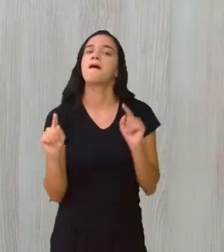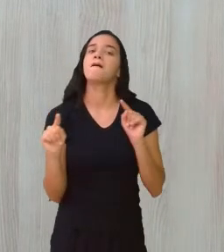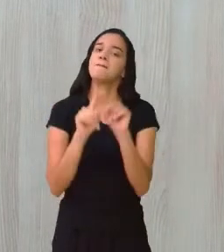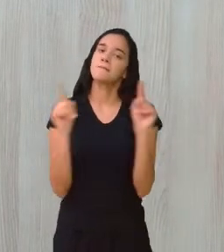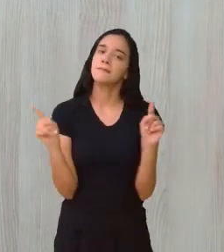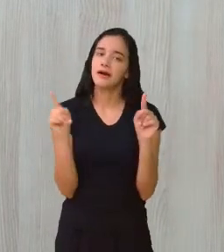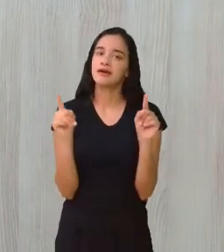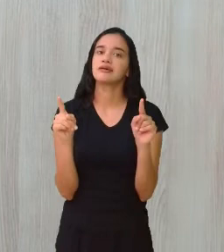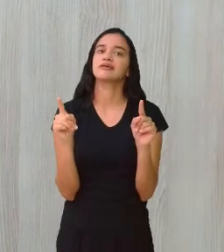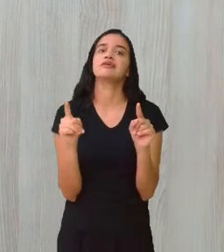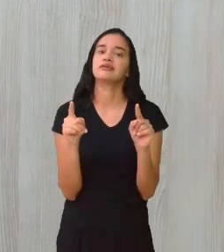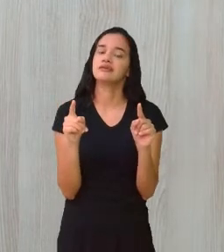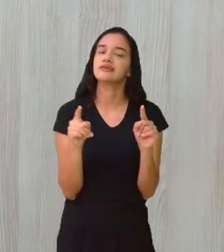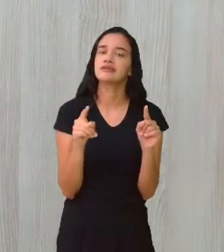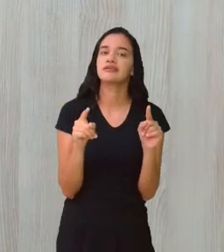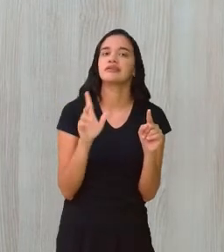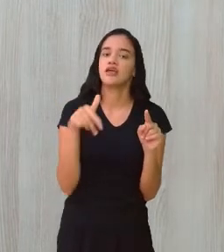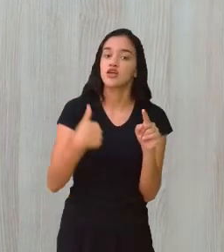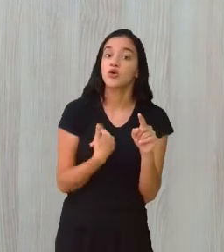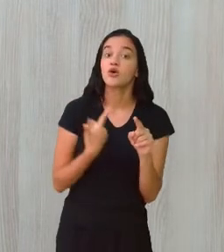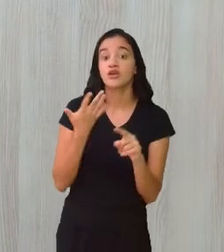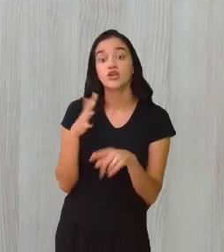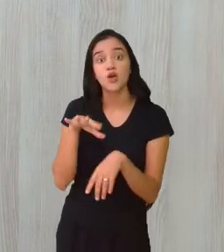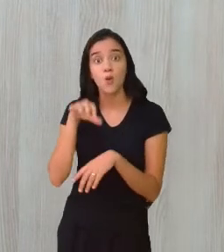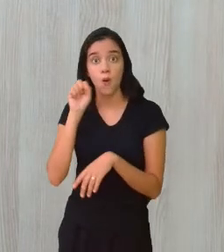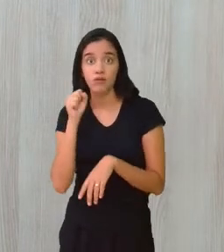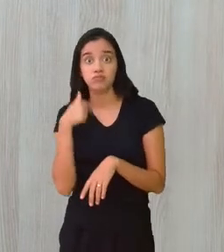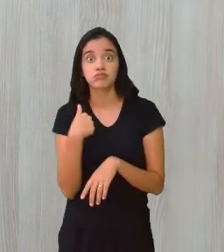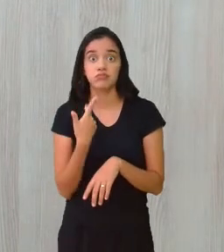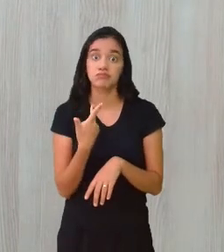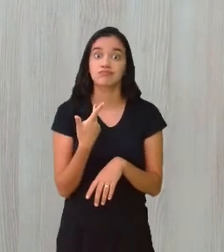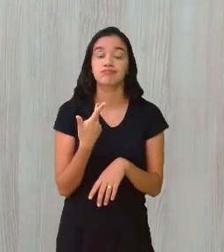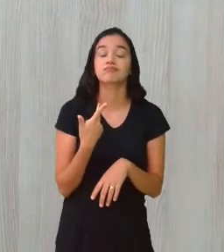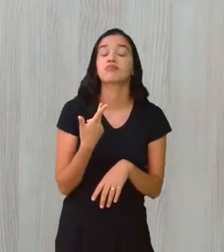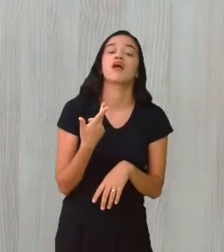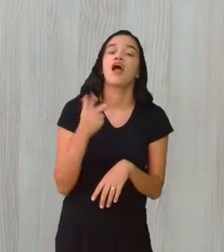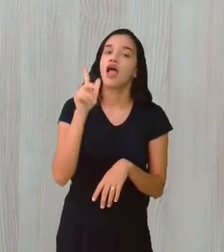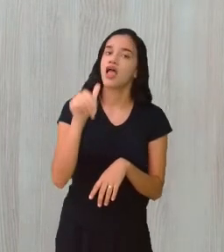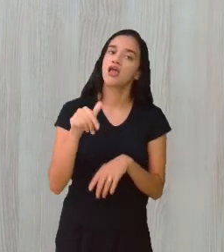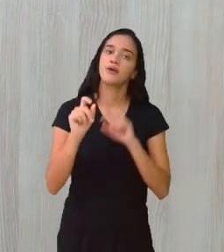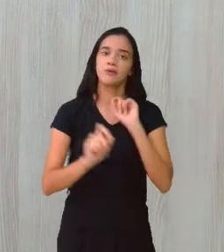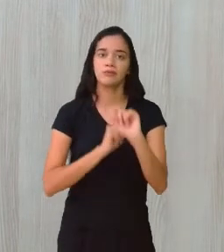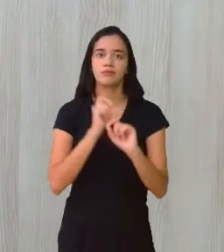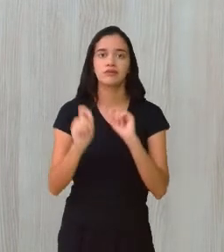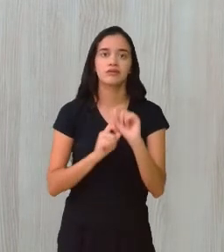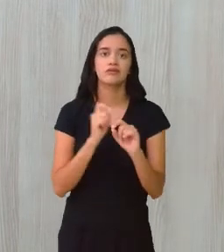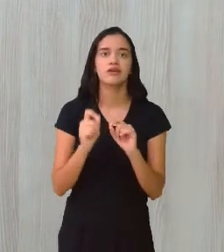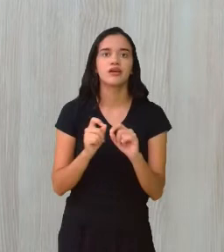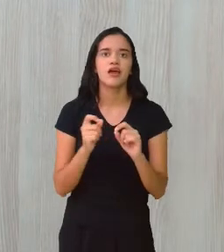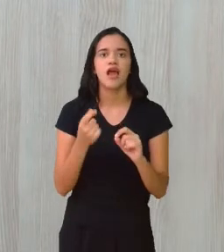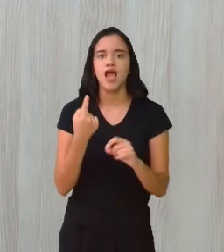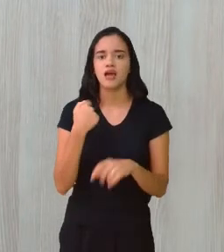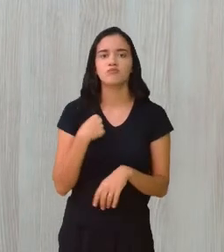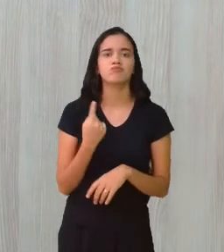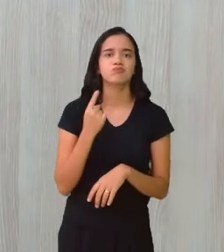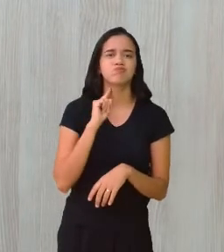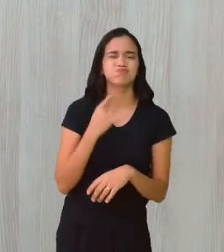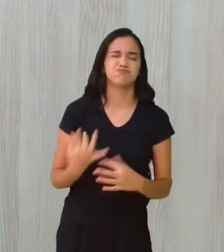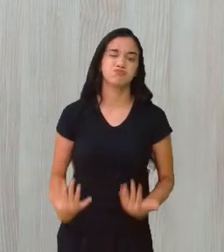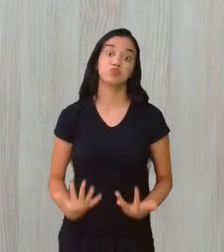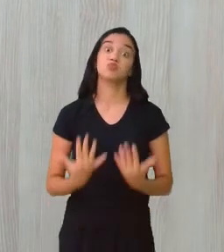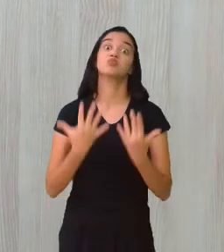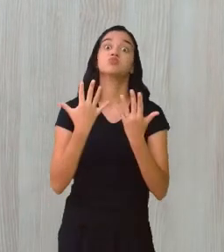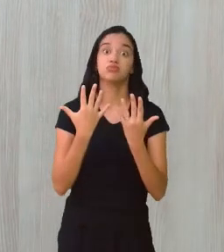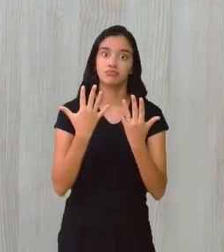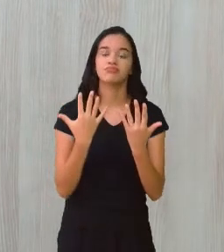mas o que eu ouço, né, falar, né, o que eu escuto é que realmente é bem poluído. Então, assim, é